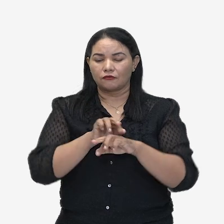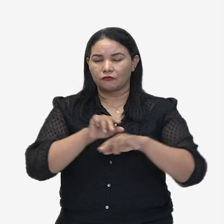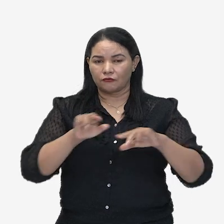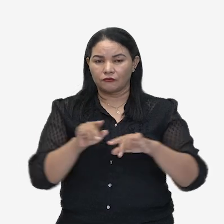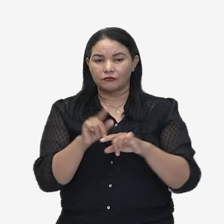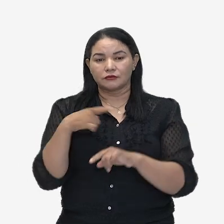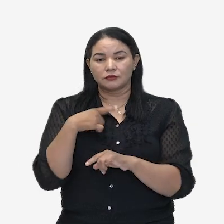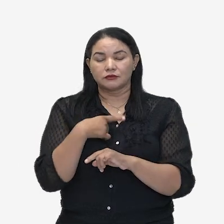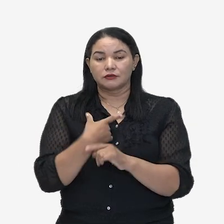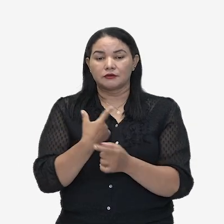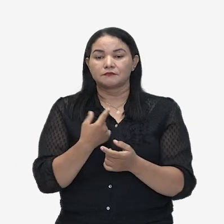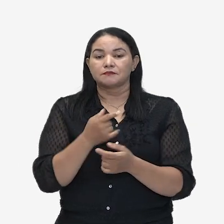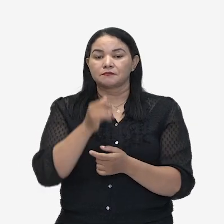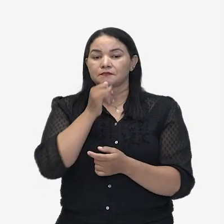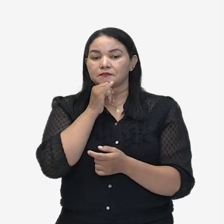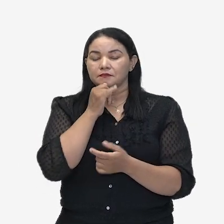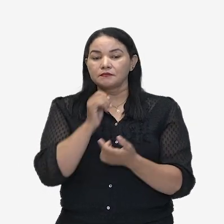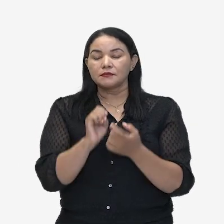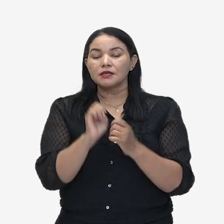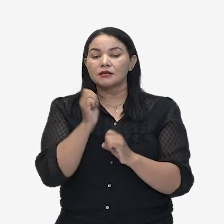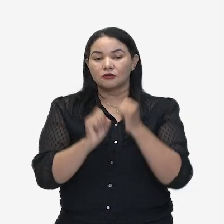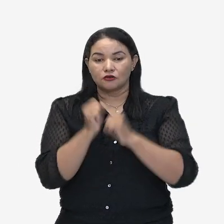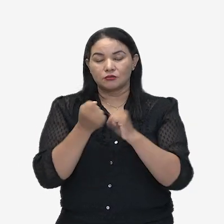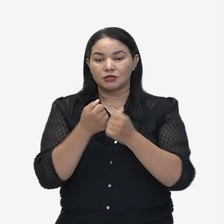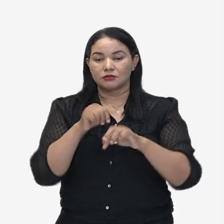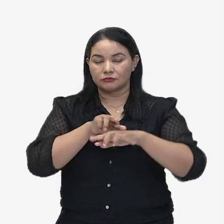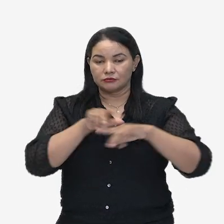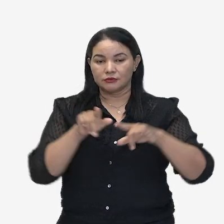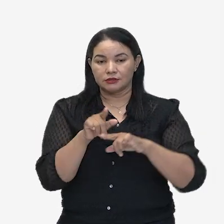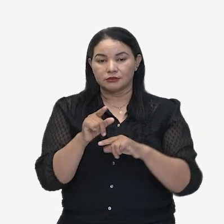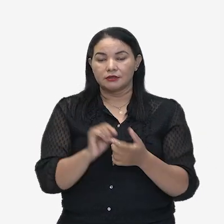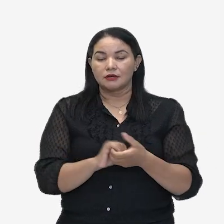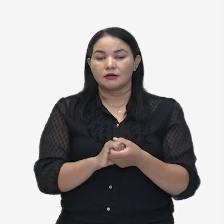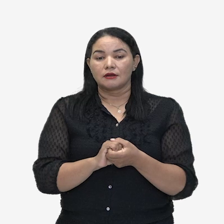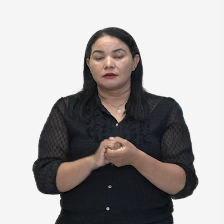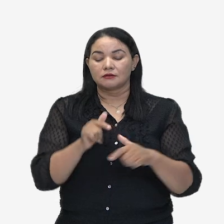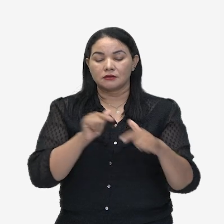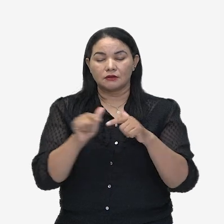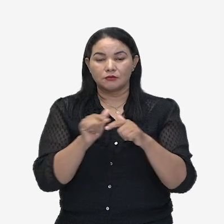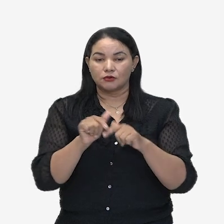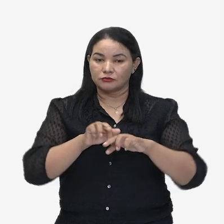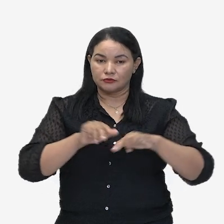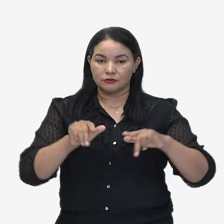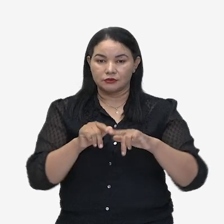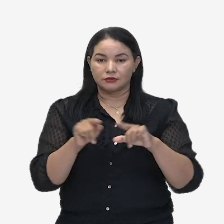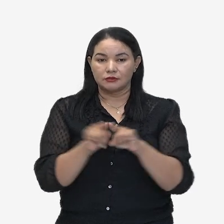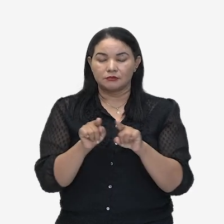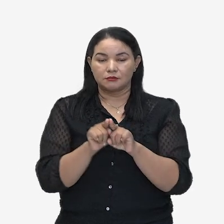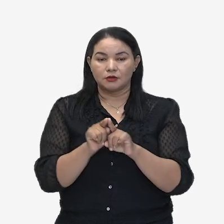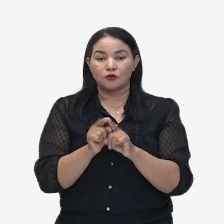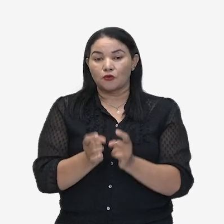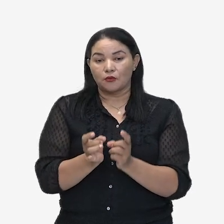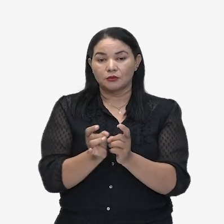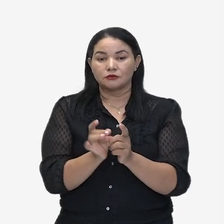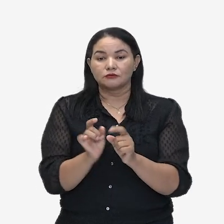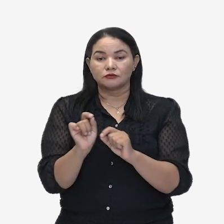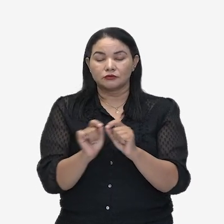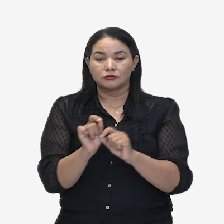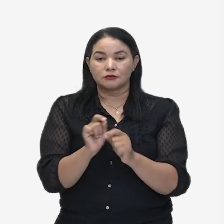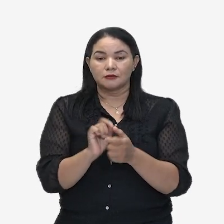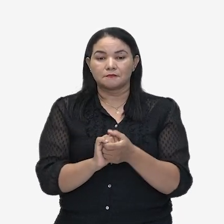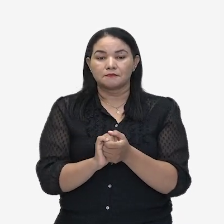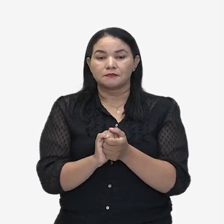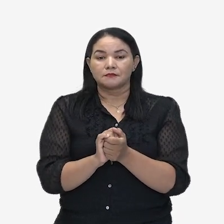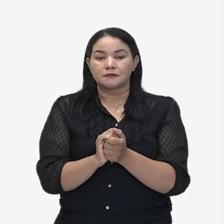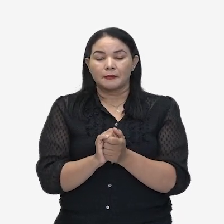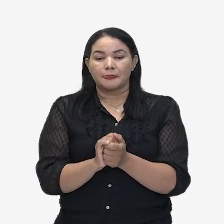variado, composto por diversas empresas transnacionais que vão atuar em várias áreas. No comércio, como vocês já estão vendo, eles vão destacar